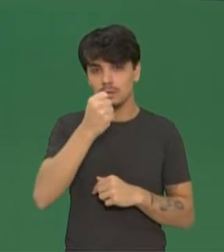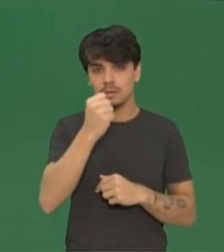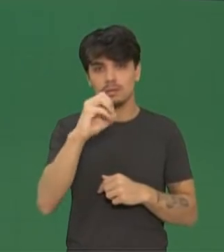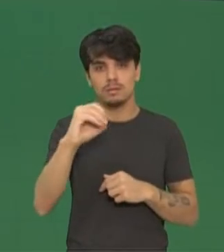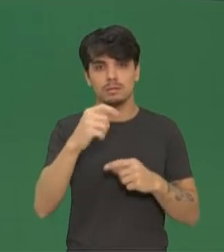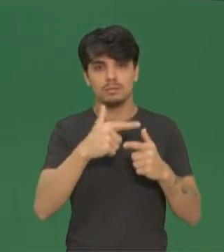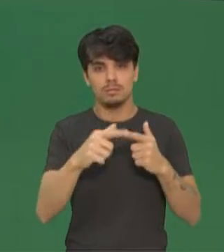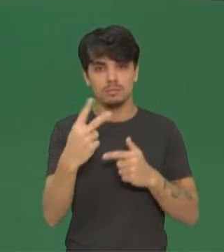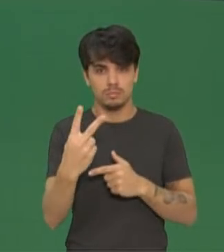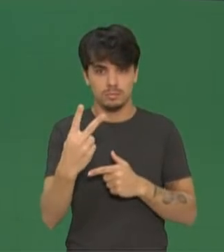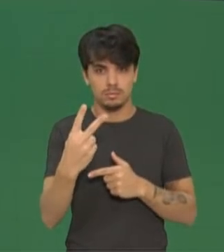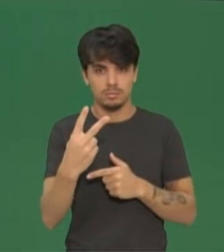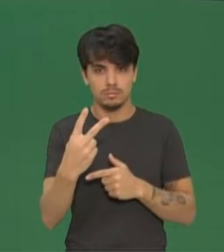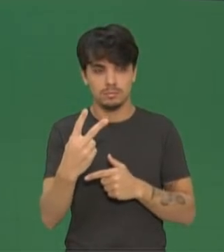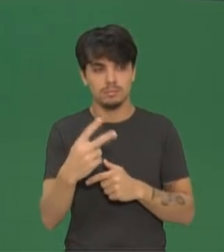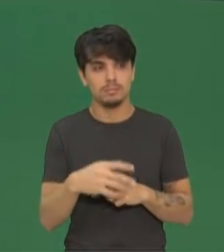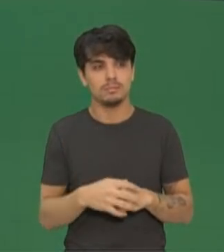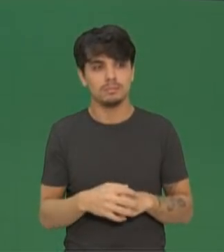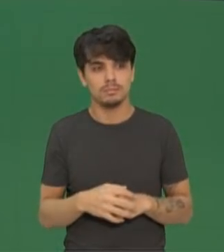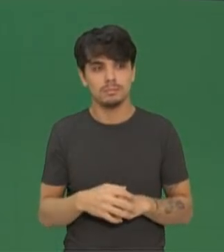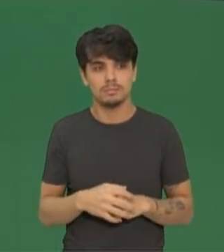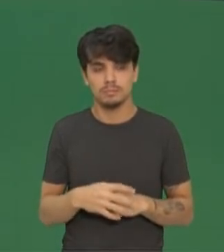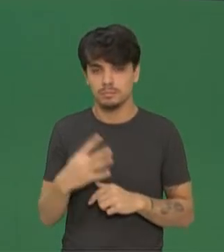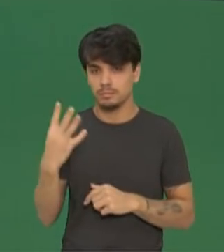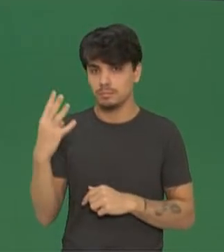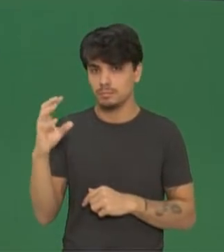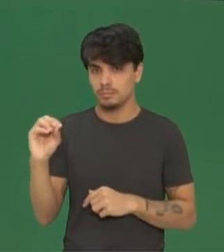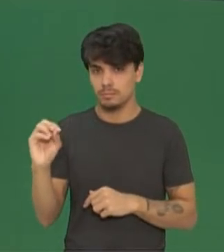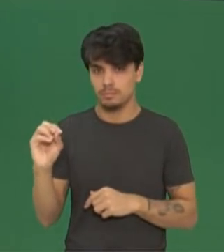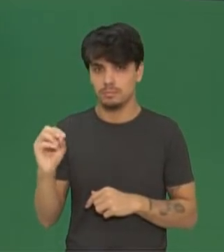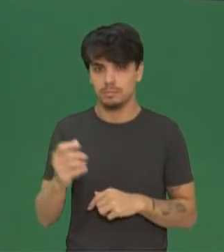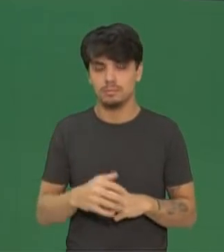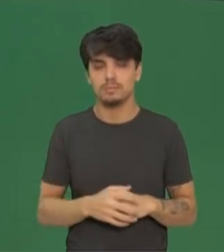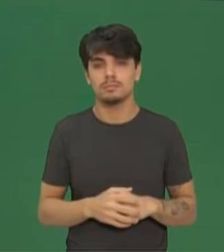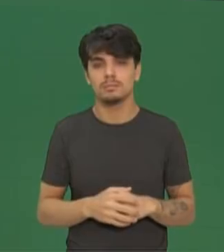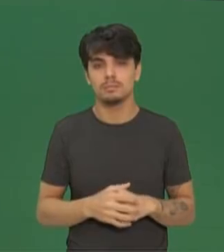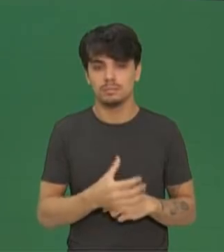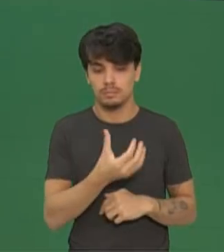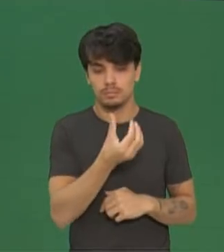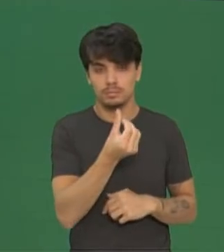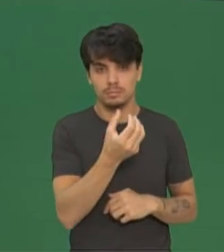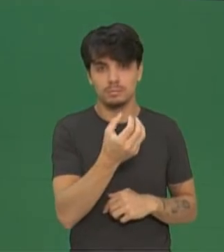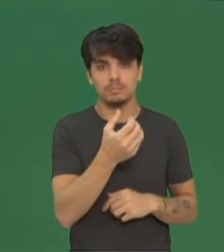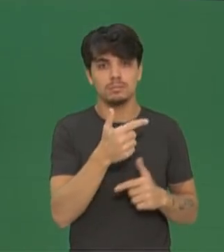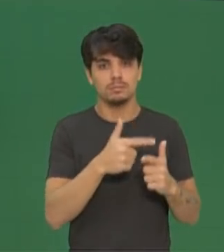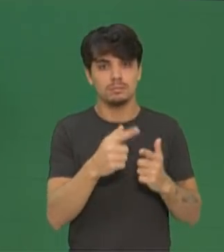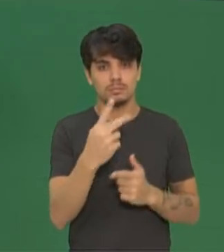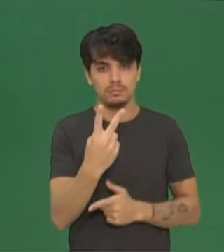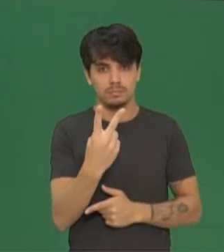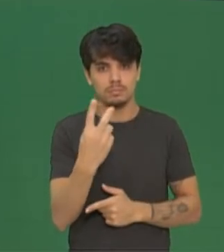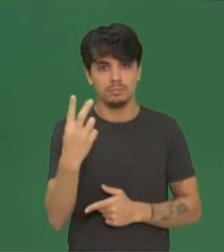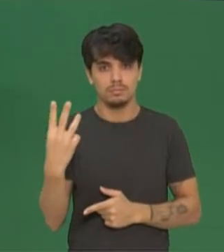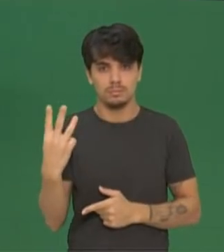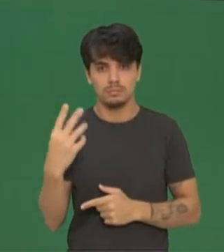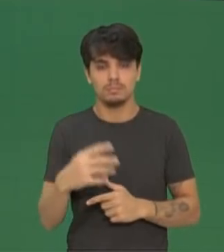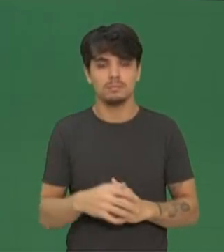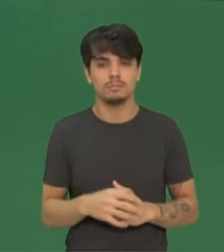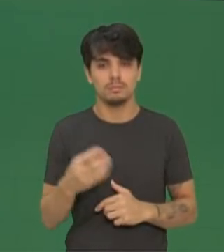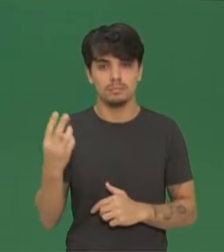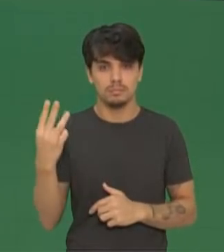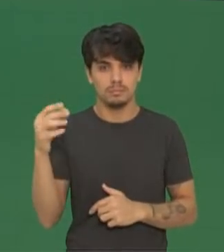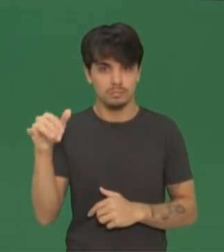quanto? 80 divididos por 2 dá 40. E os 6 divididos por 2 dá